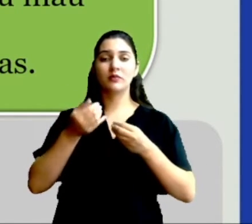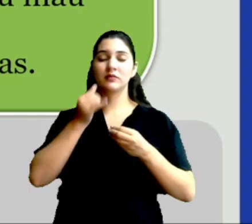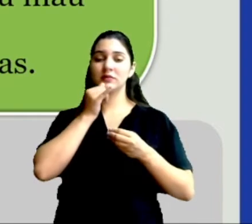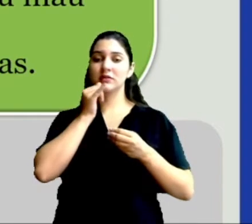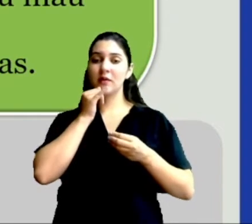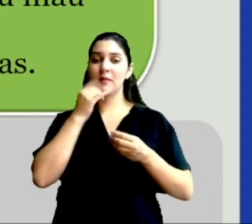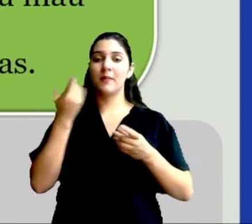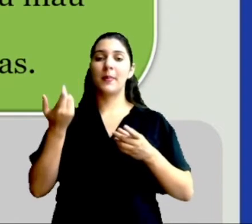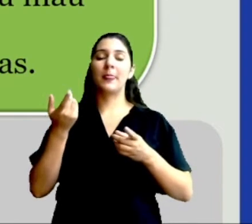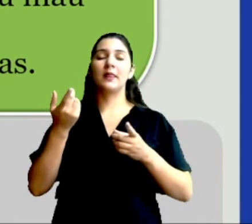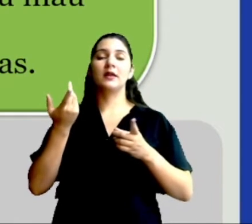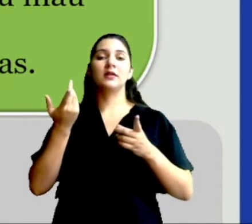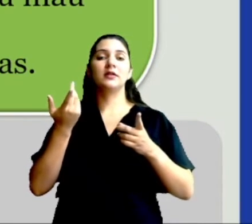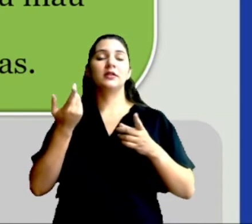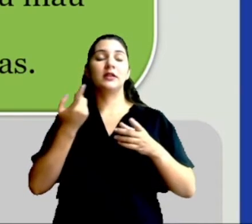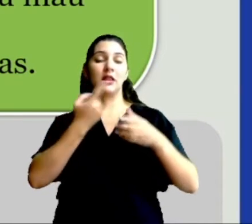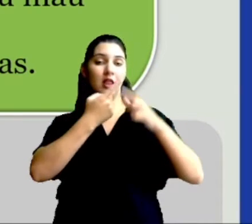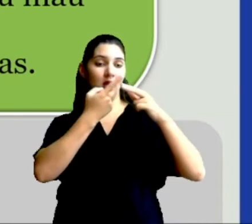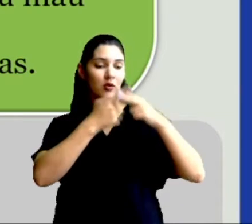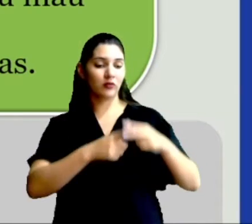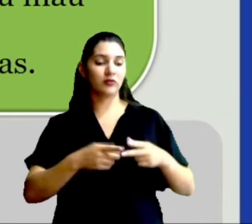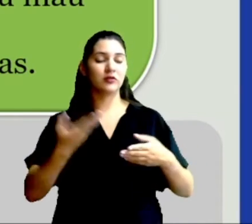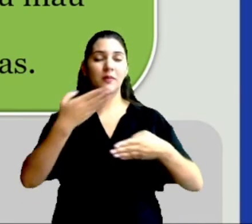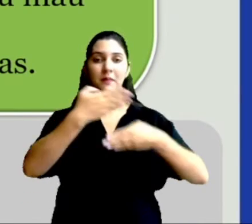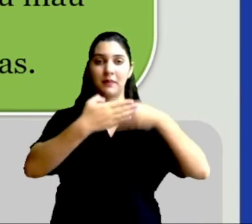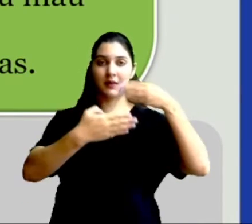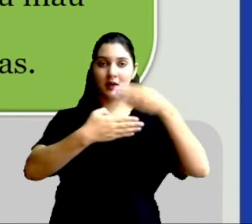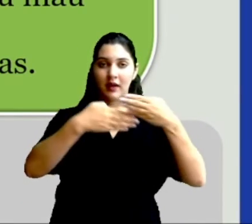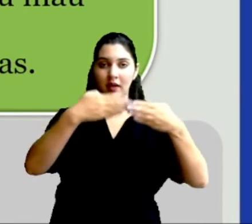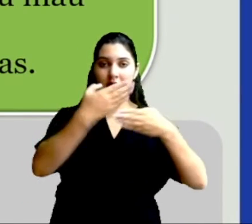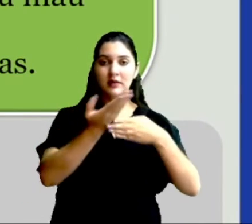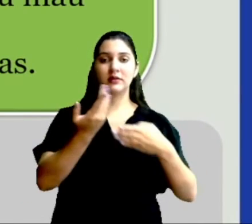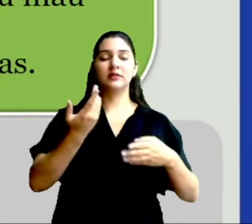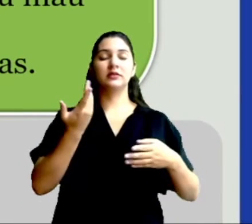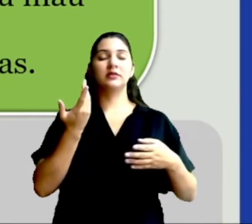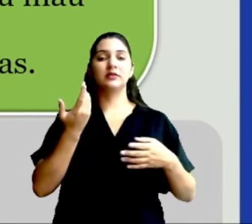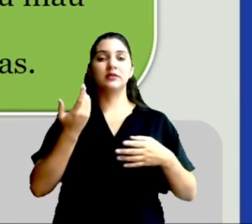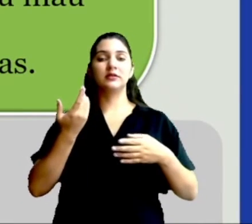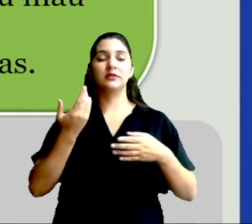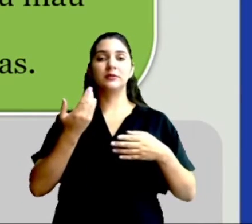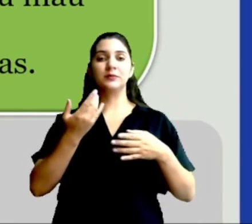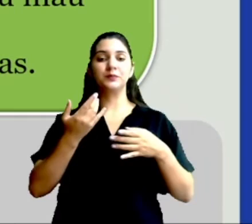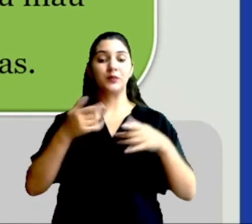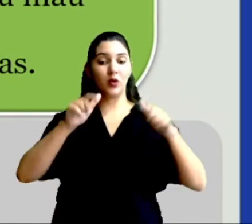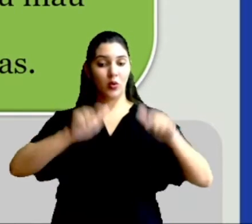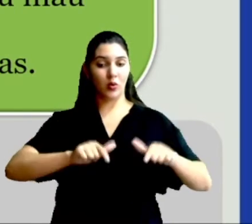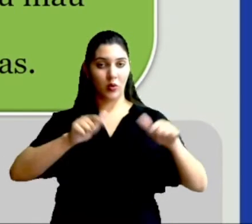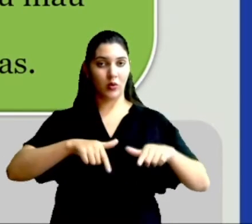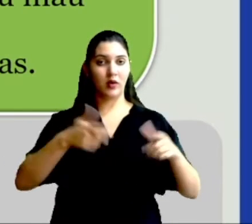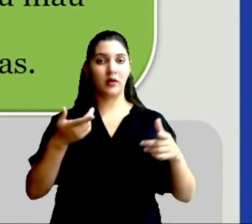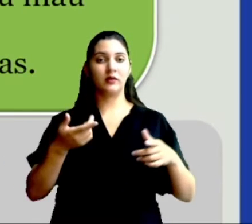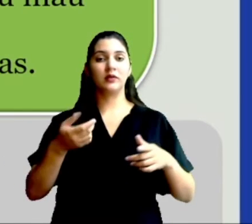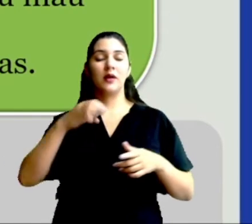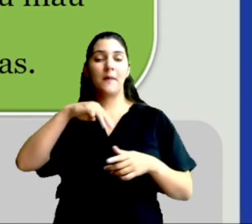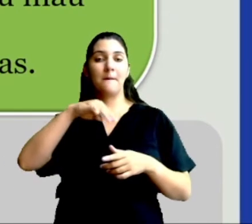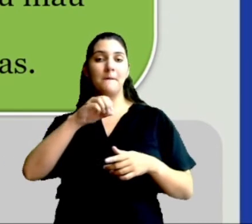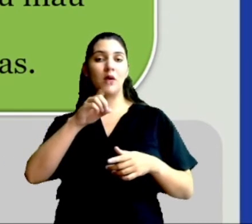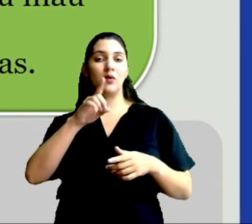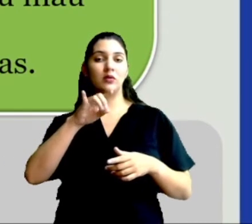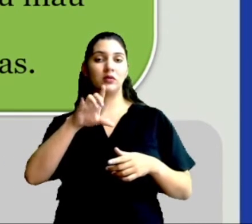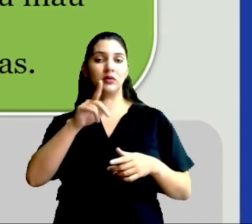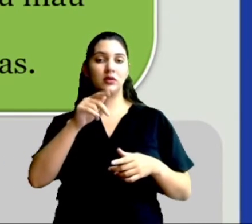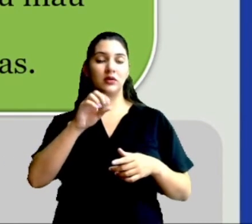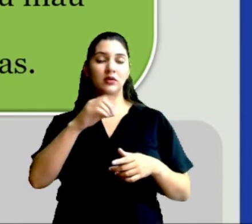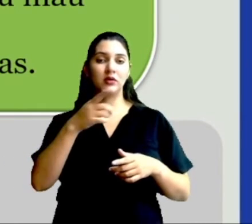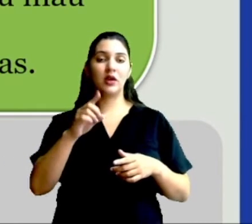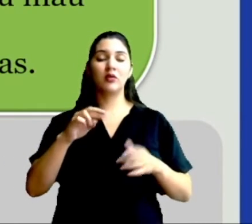peça saliente de madeira ou pedra para a sustentação da cimalha ou sacada, tá? Também chamada de modilhão.